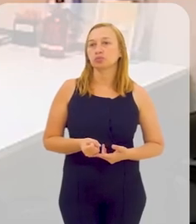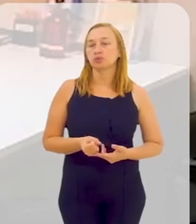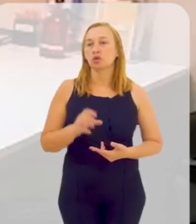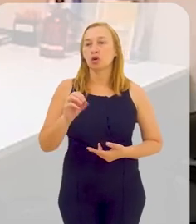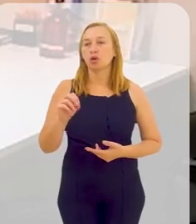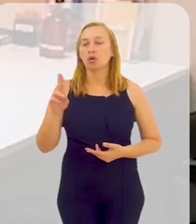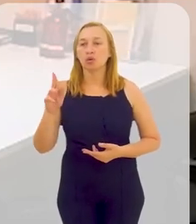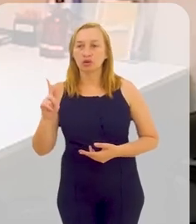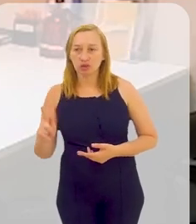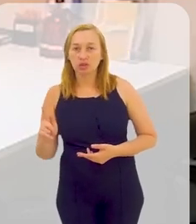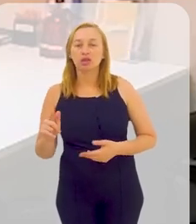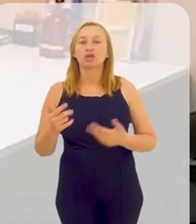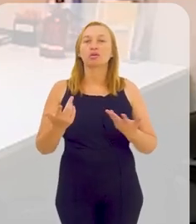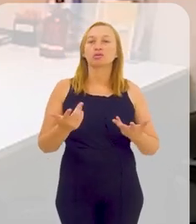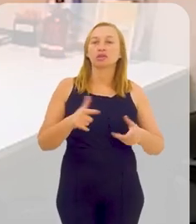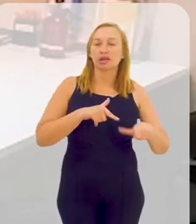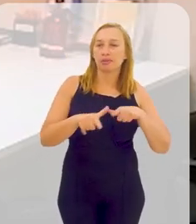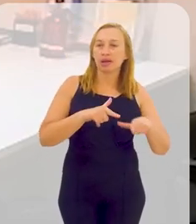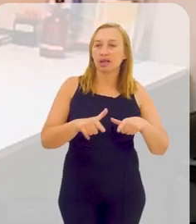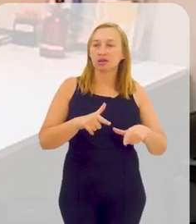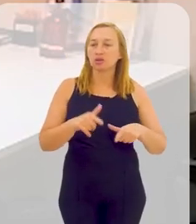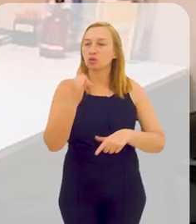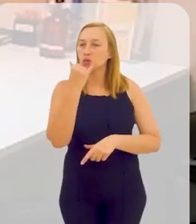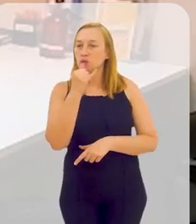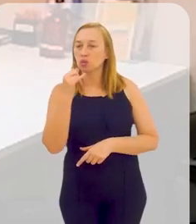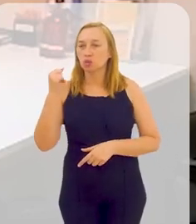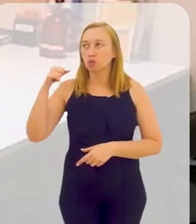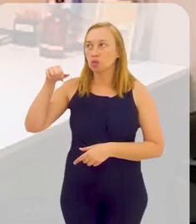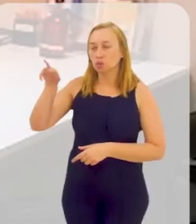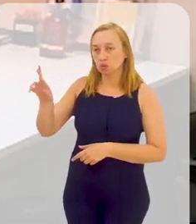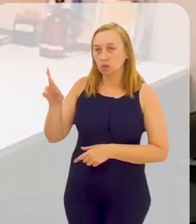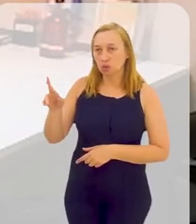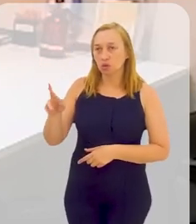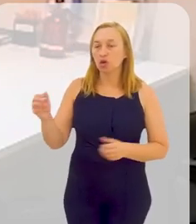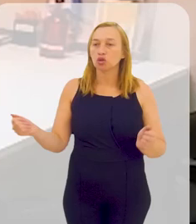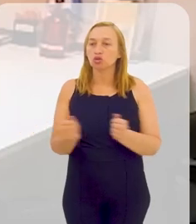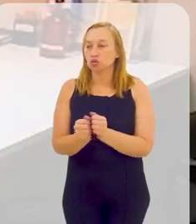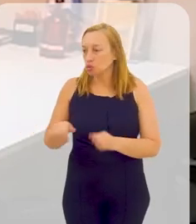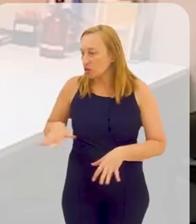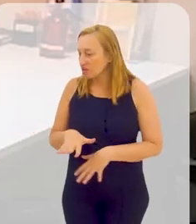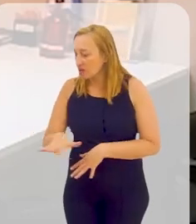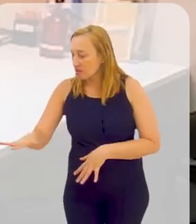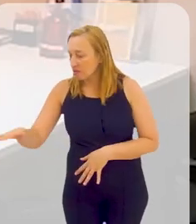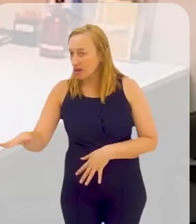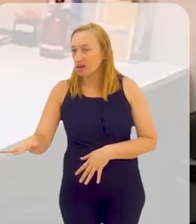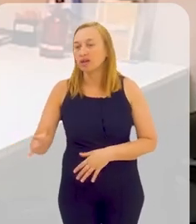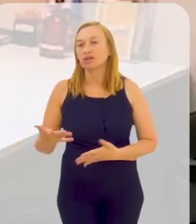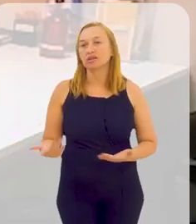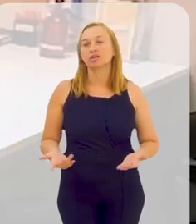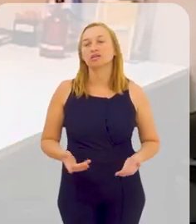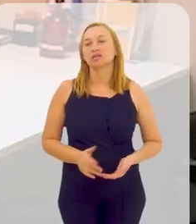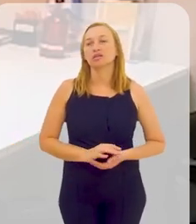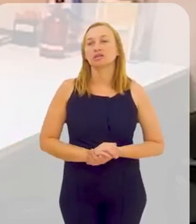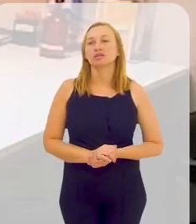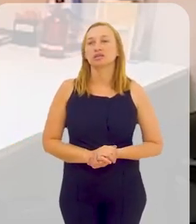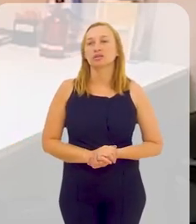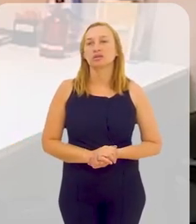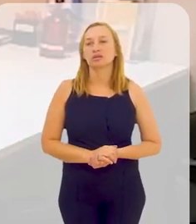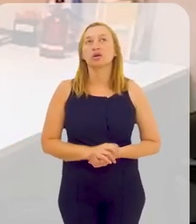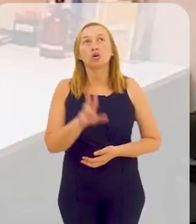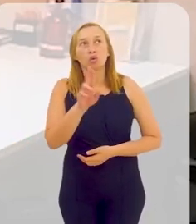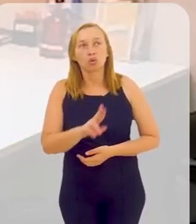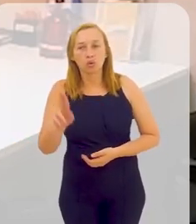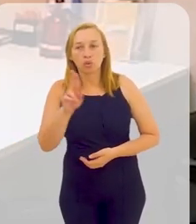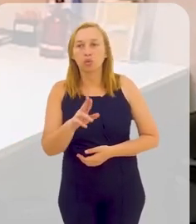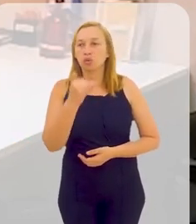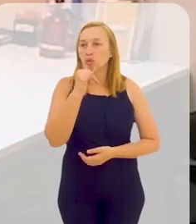ONGs que estão trabalhando o uso da tecnologia fotovoltaica junto as favelas e as comunidades de baixa renda